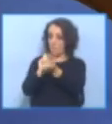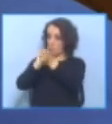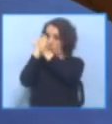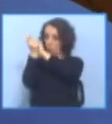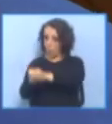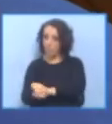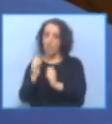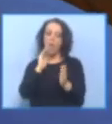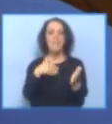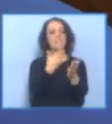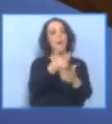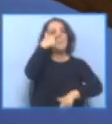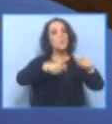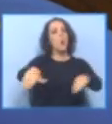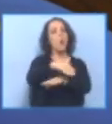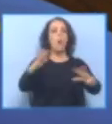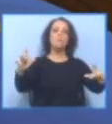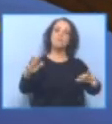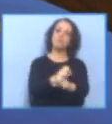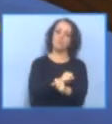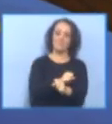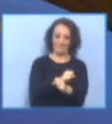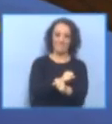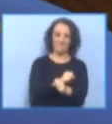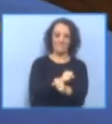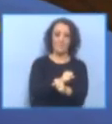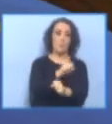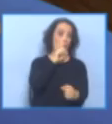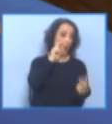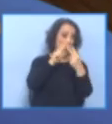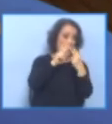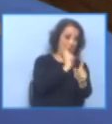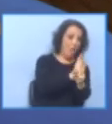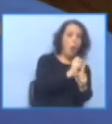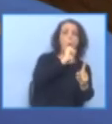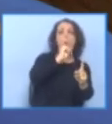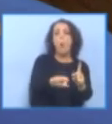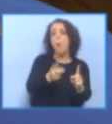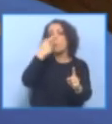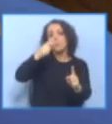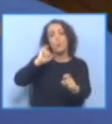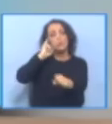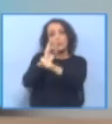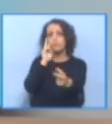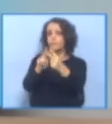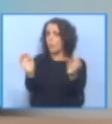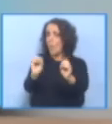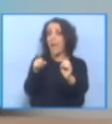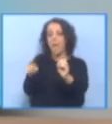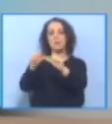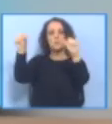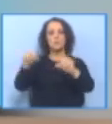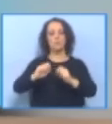que exista sem-abrigos, independentemente de serem aqueles com que nos encontramos ou daqueles com que não nos encontramos. E neste caso